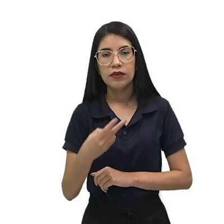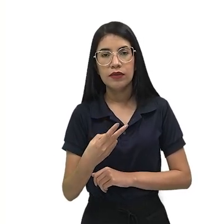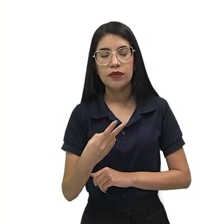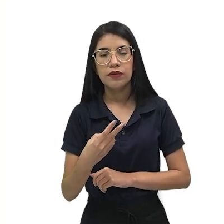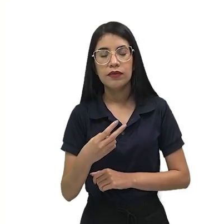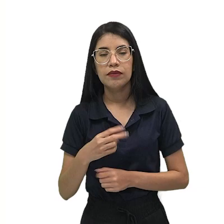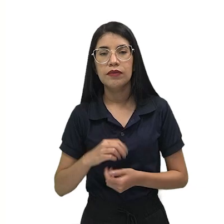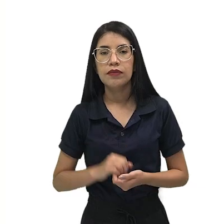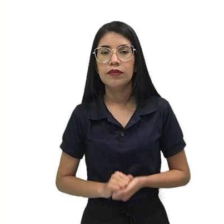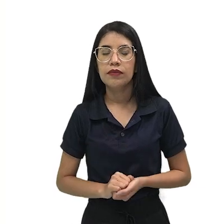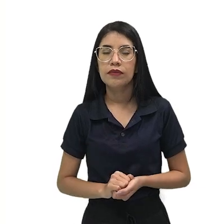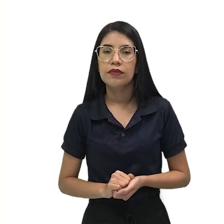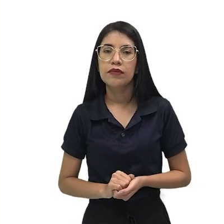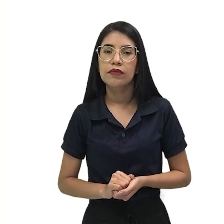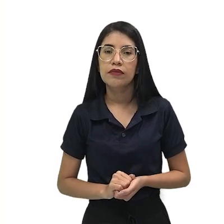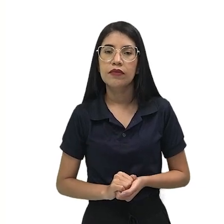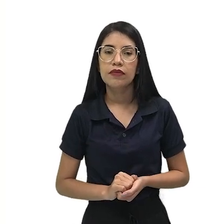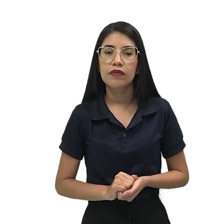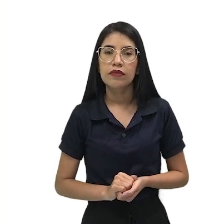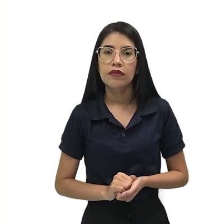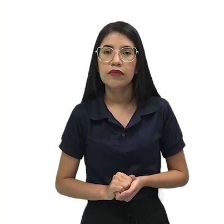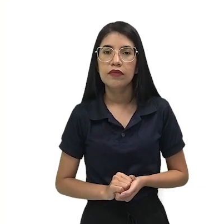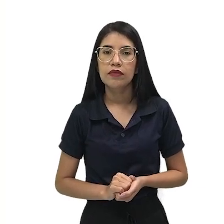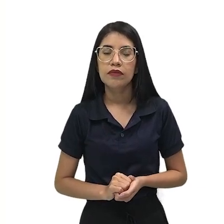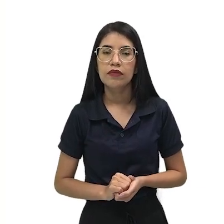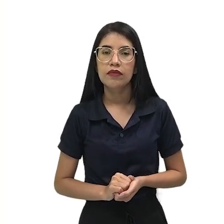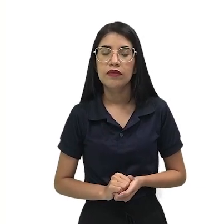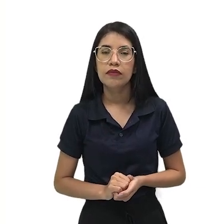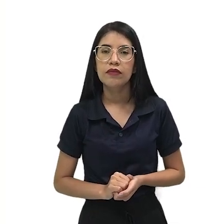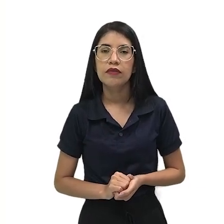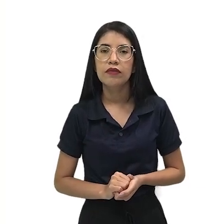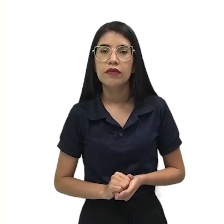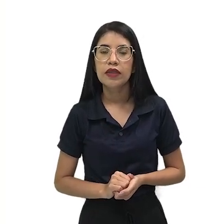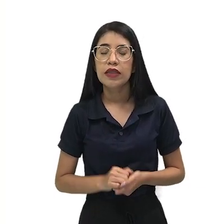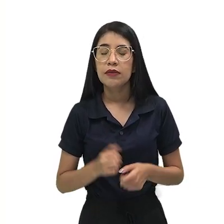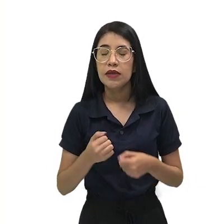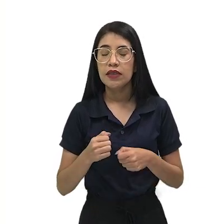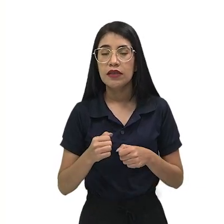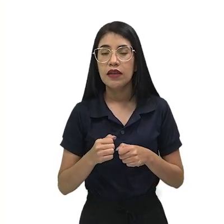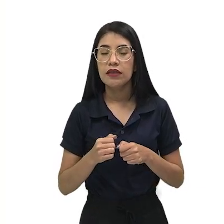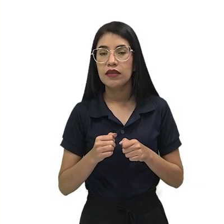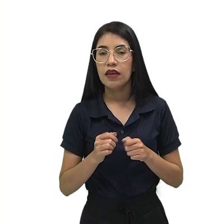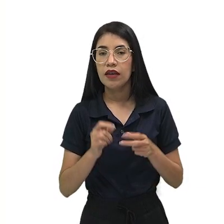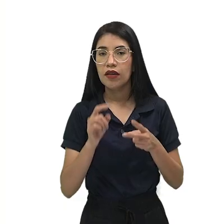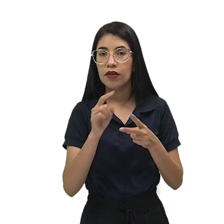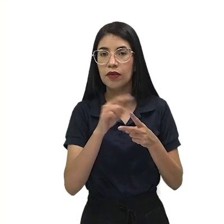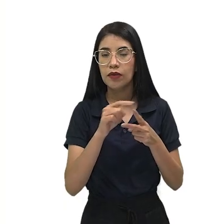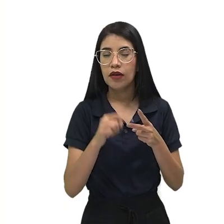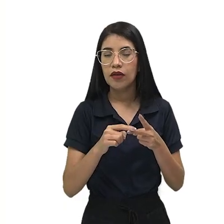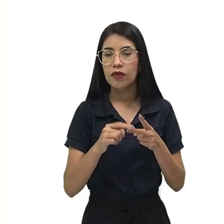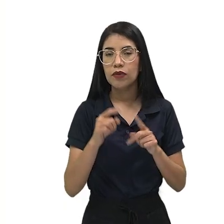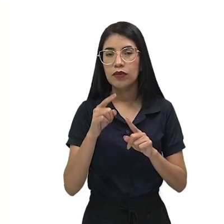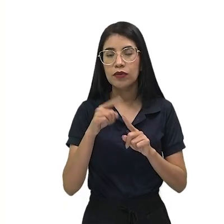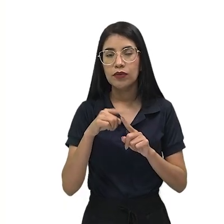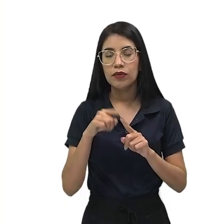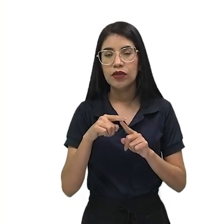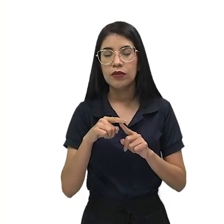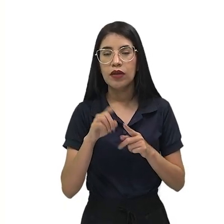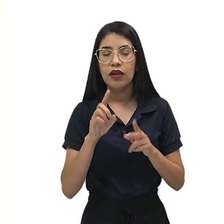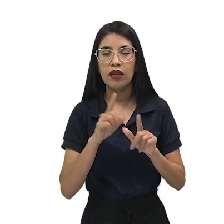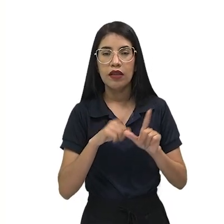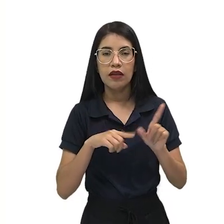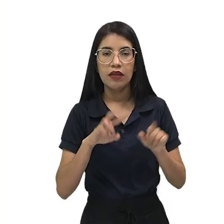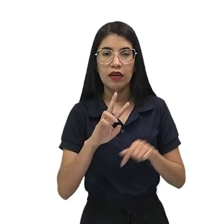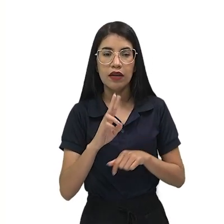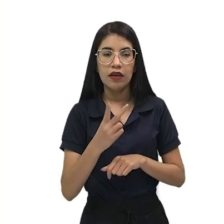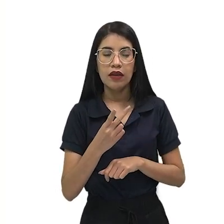352. Beleza? Basta colocar 1. Se nós tivéssemos que classificar, ora, nessa letra H,